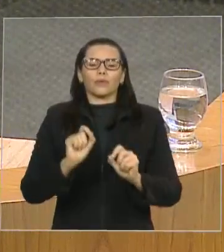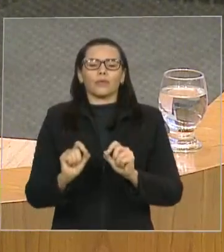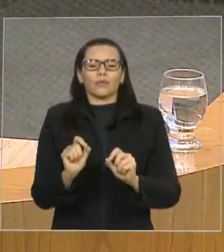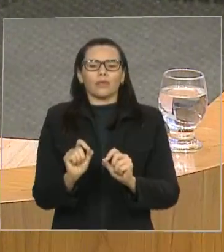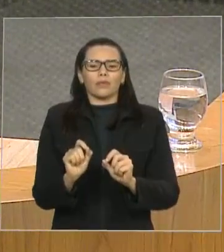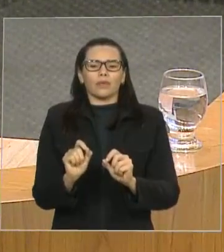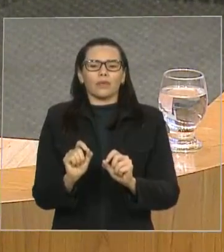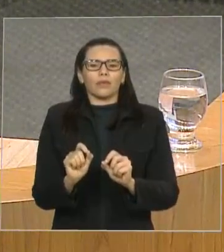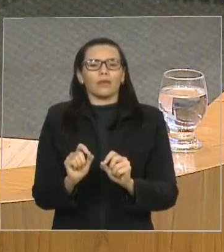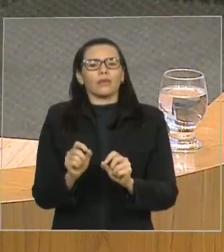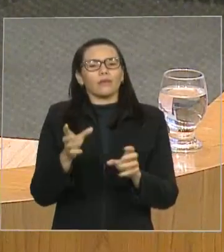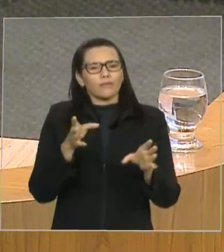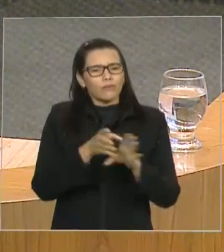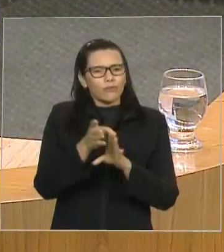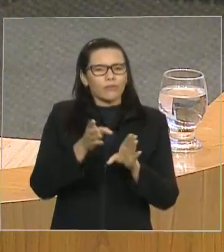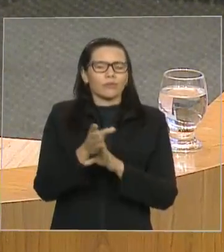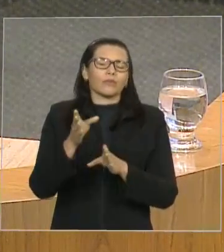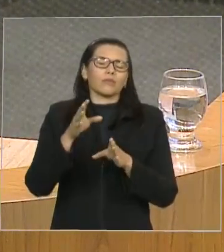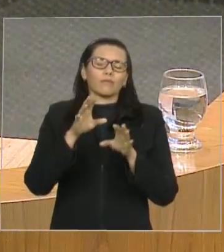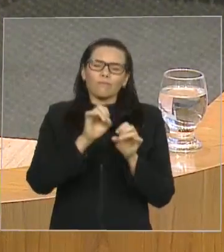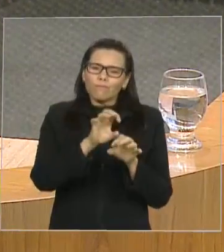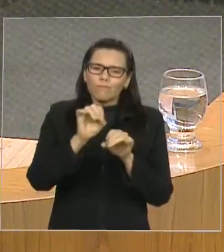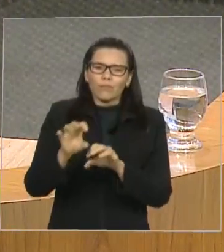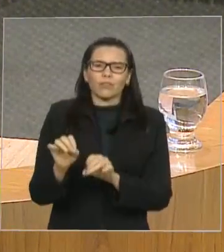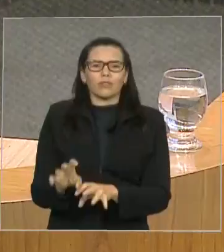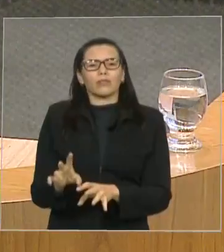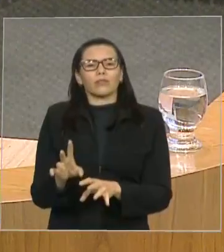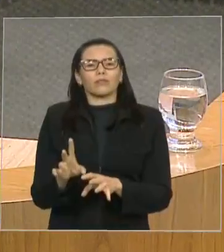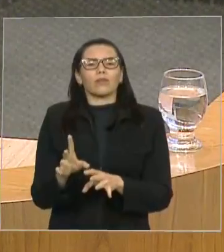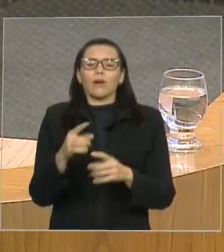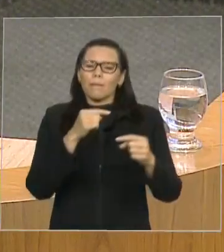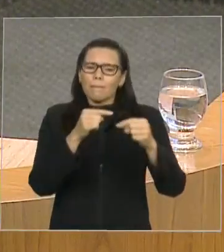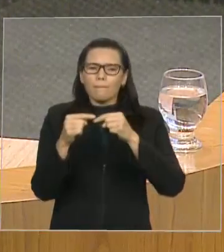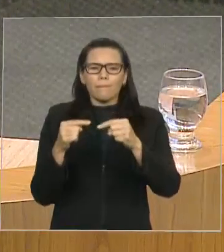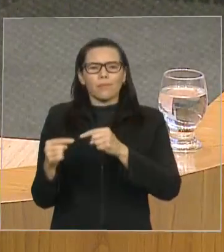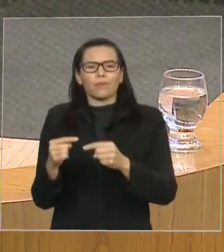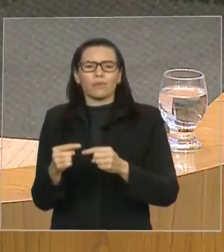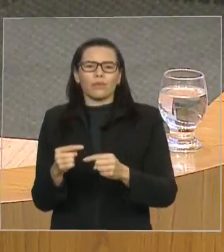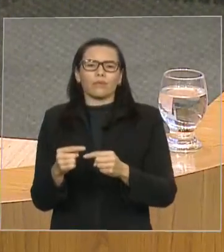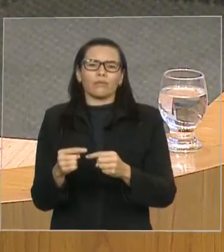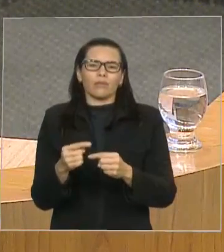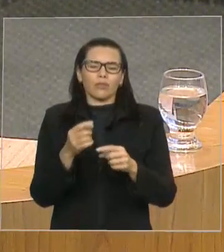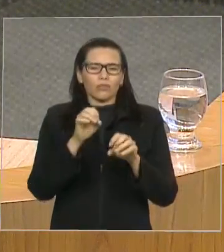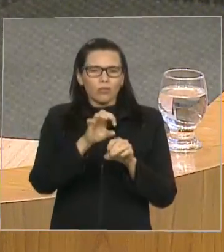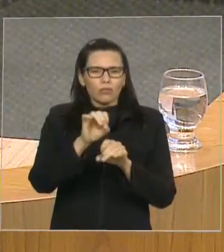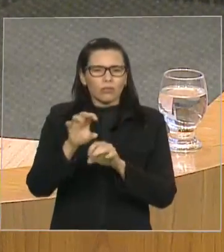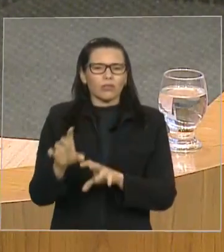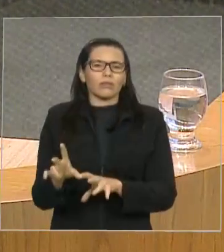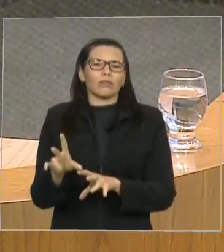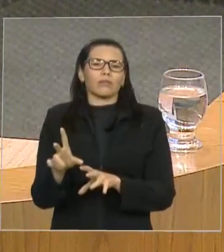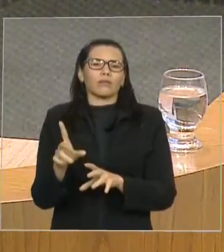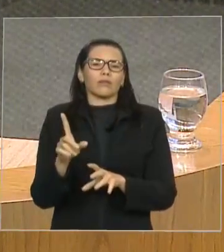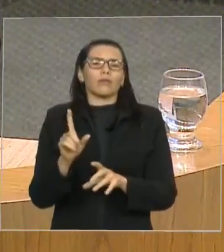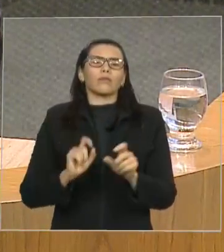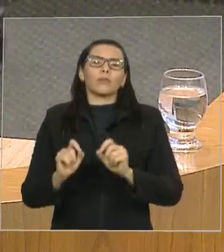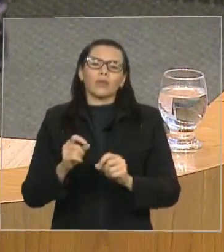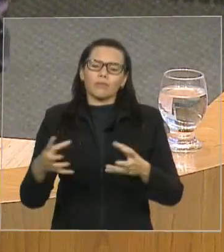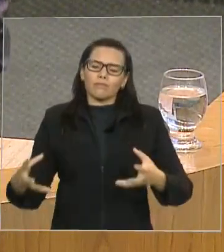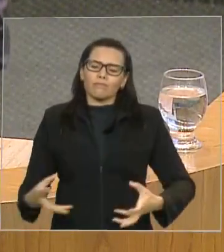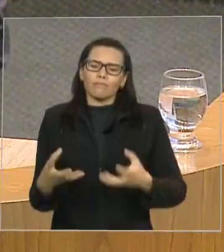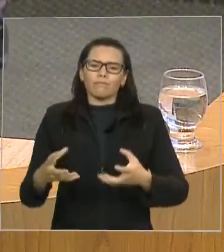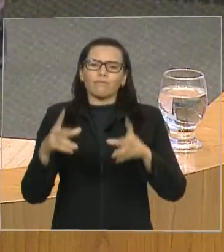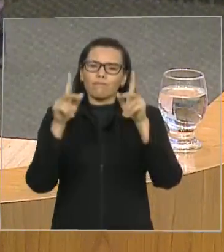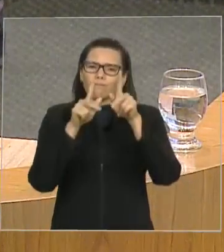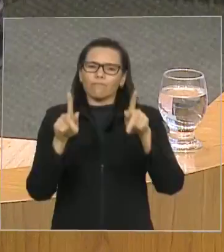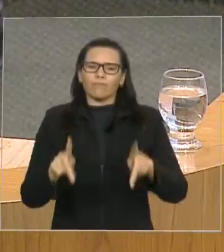atingir através da nossa política, a política educacional, né, para que sejam promotores da não violência,